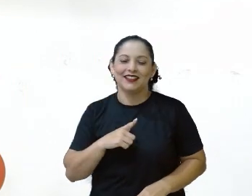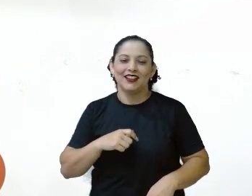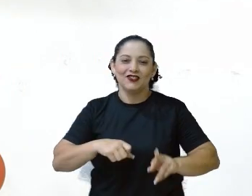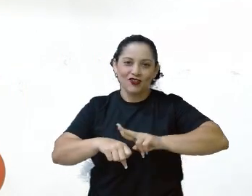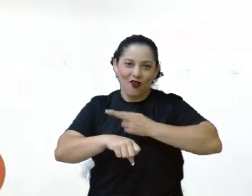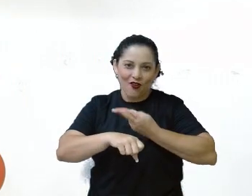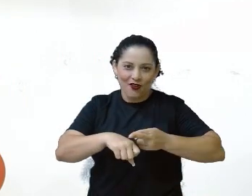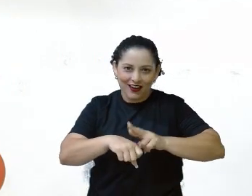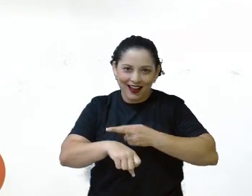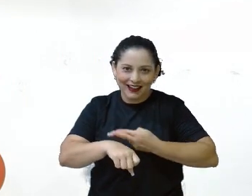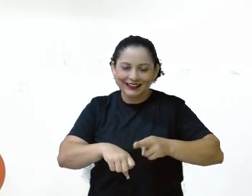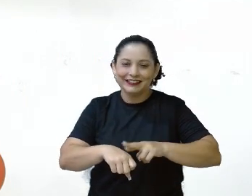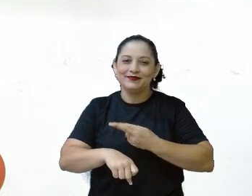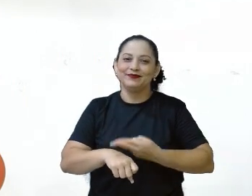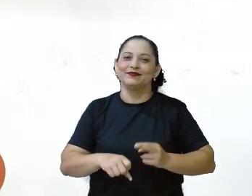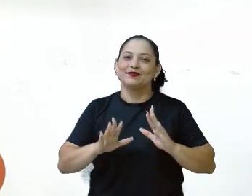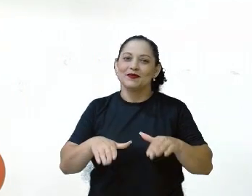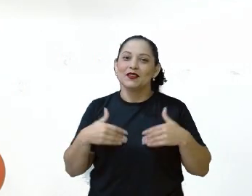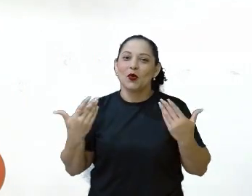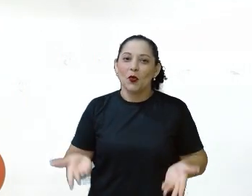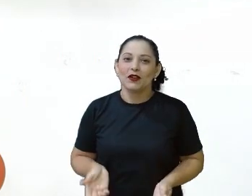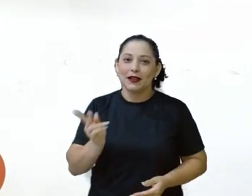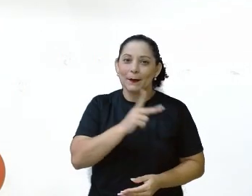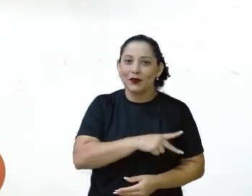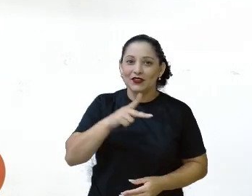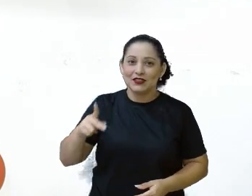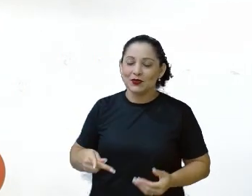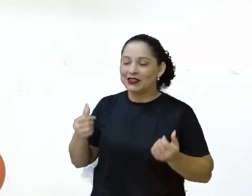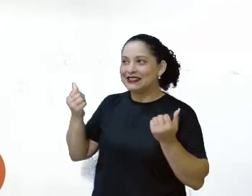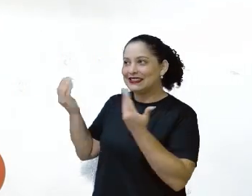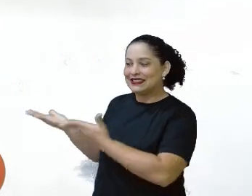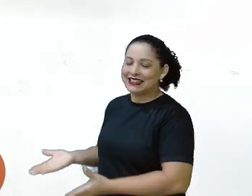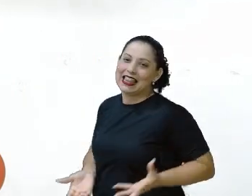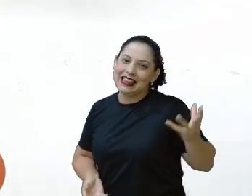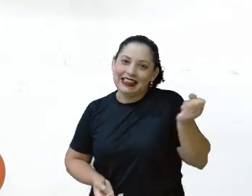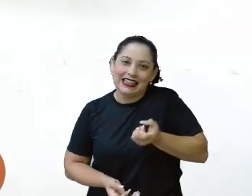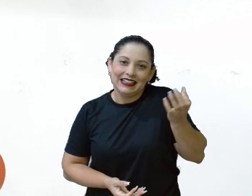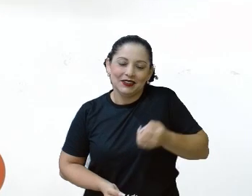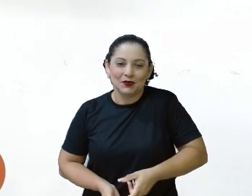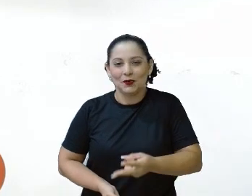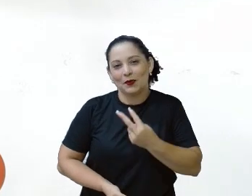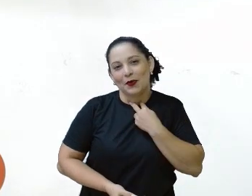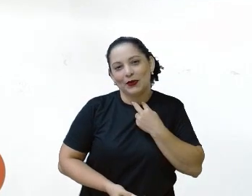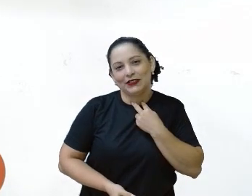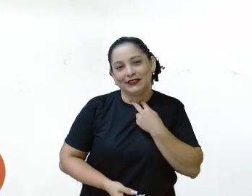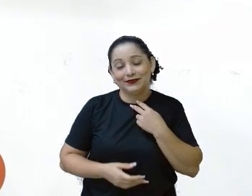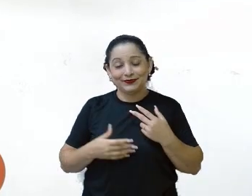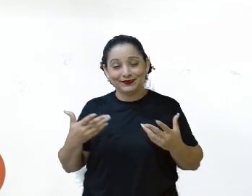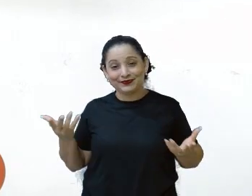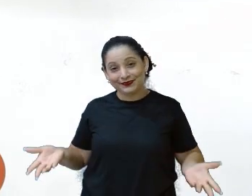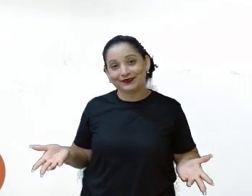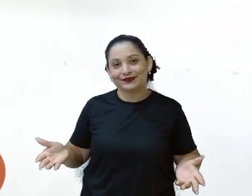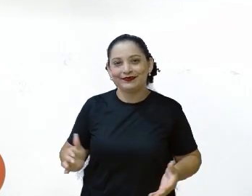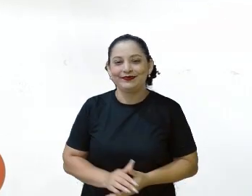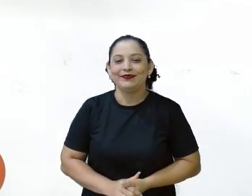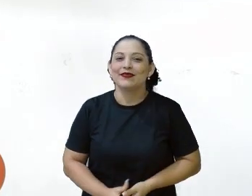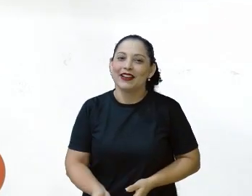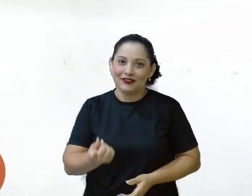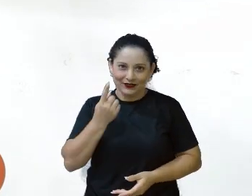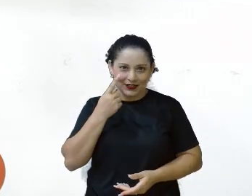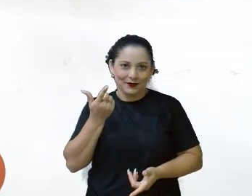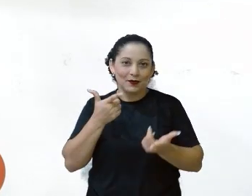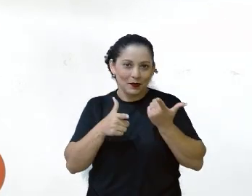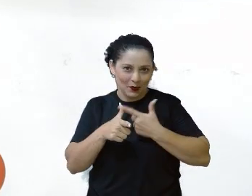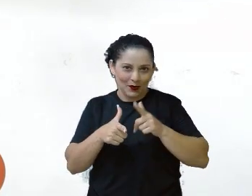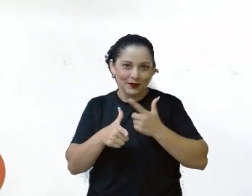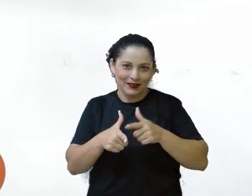o chocolate ao leite quando a professora é intolerante à lactose. Aí veja a treta que dá aqui